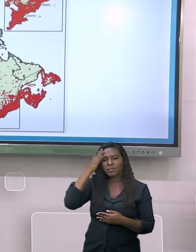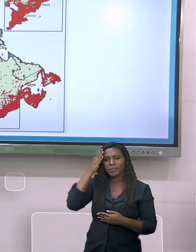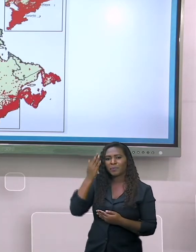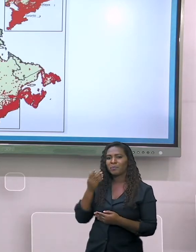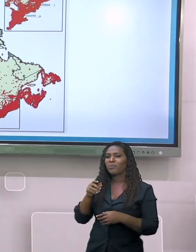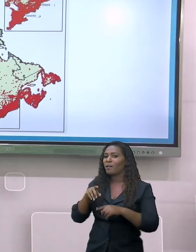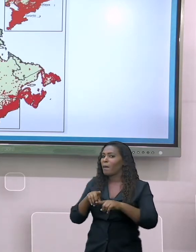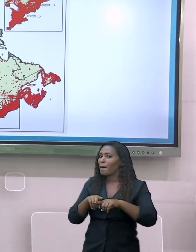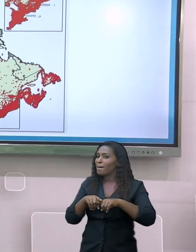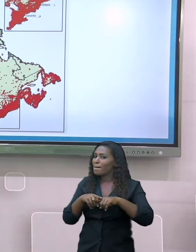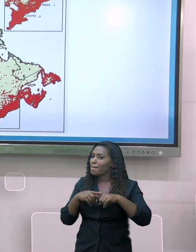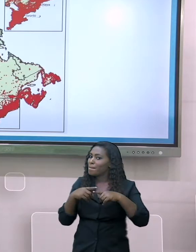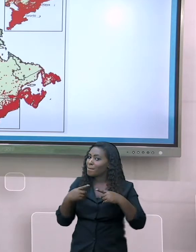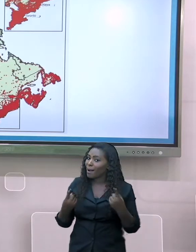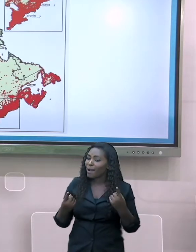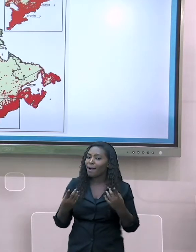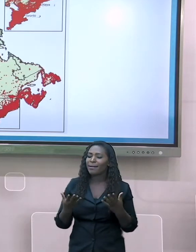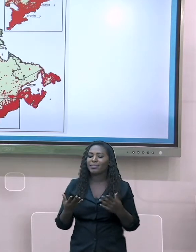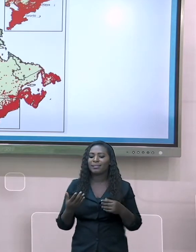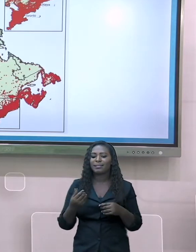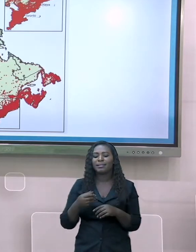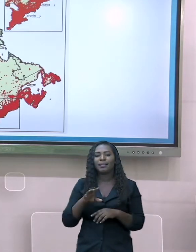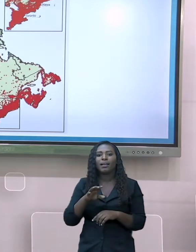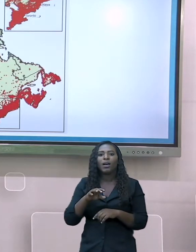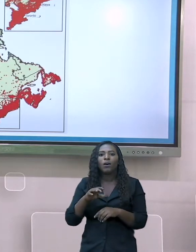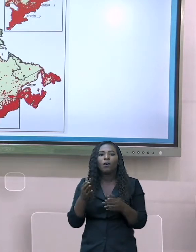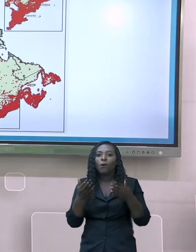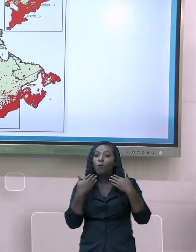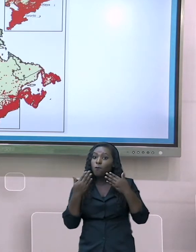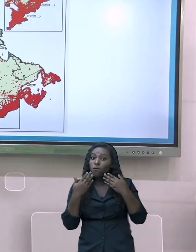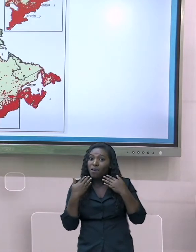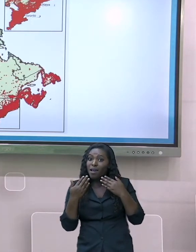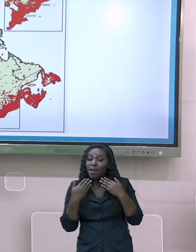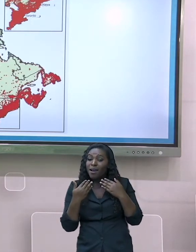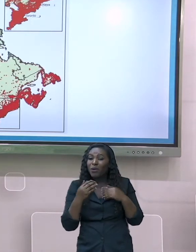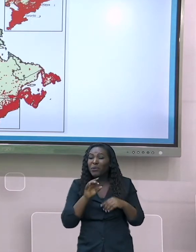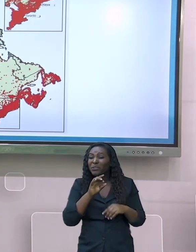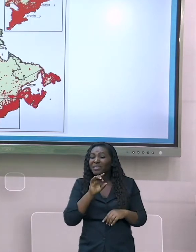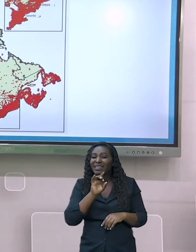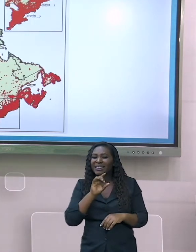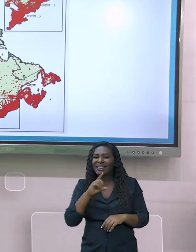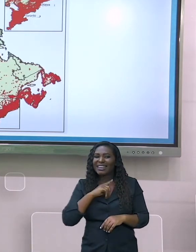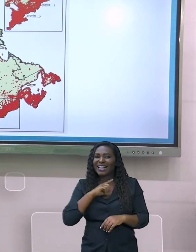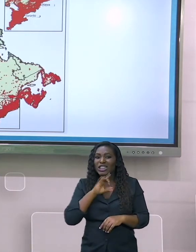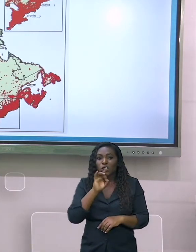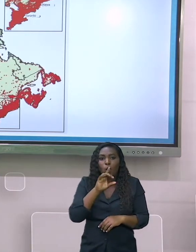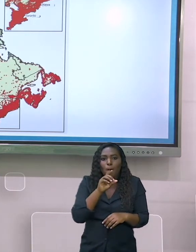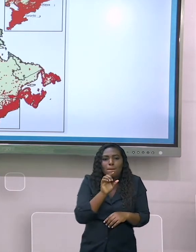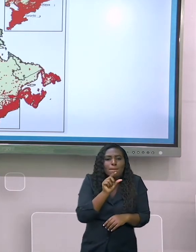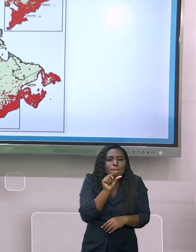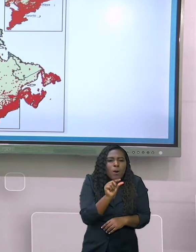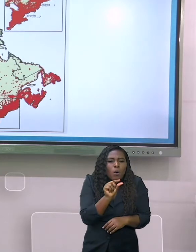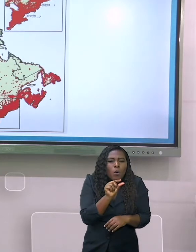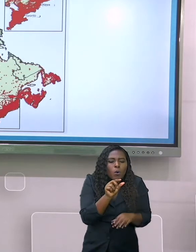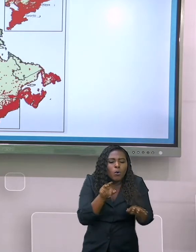prevalecendo o inverno. O verão são algumas semanas no ano. E mesmo assim é